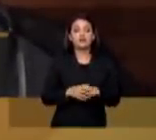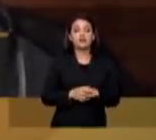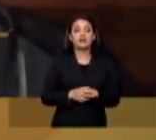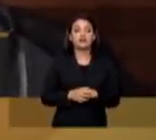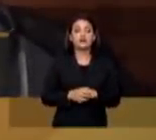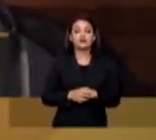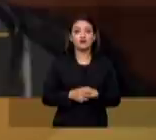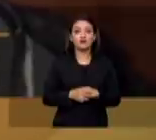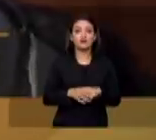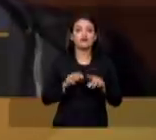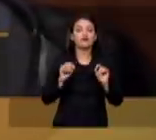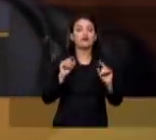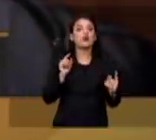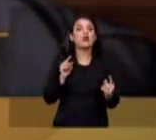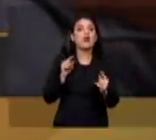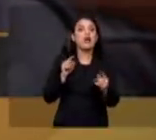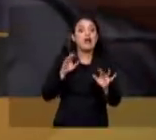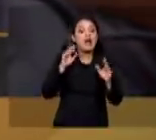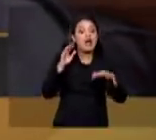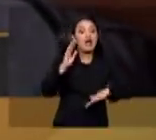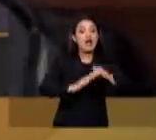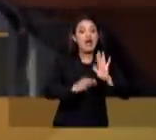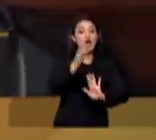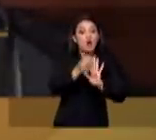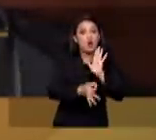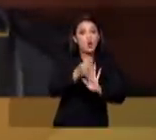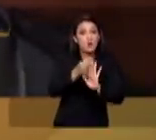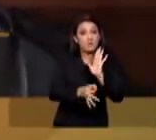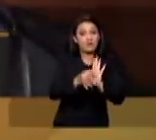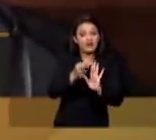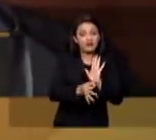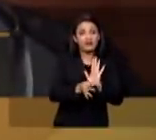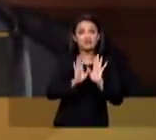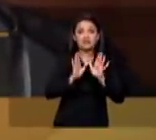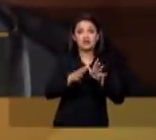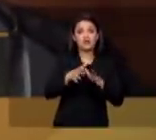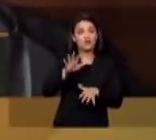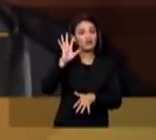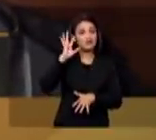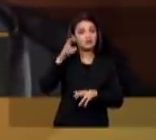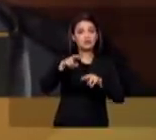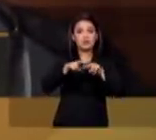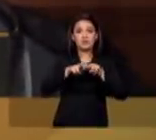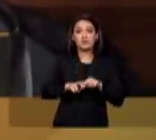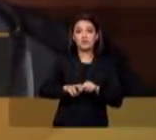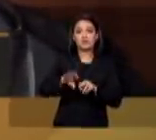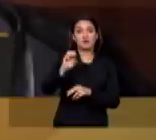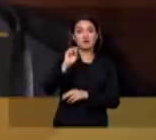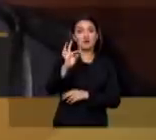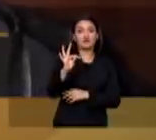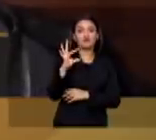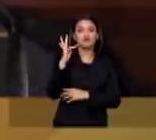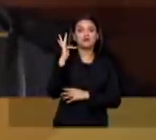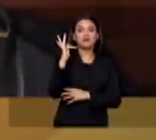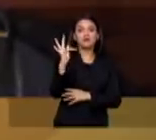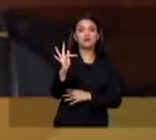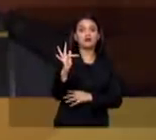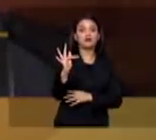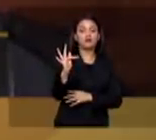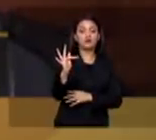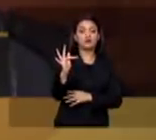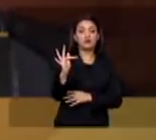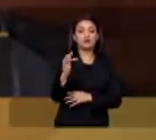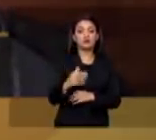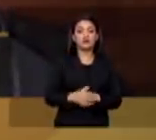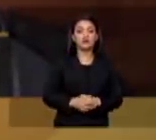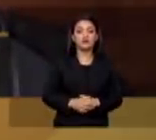deduzida perante o Supremo Tribunal Federal, e assim também a de suspeição. E por isso que, no